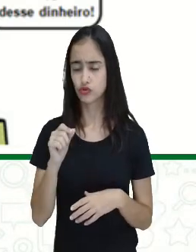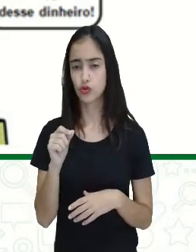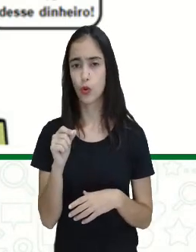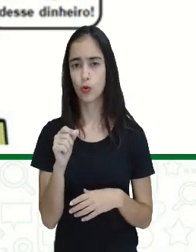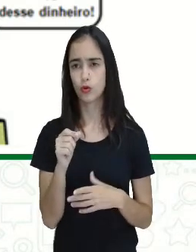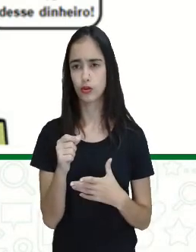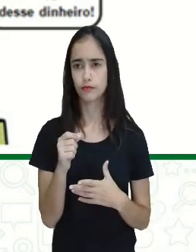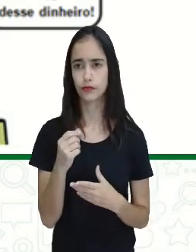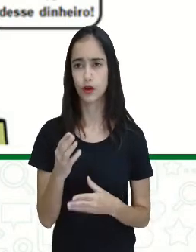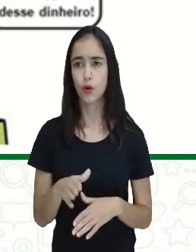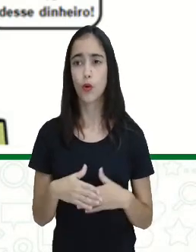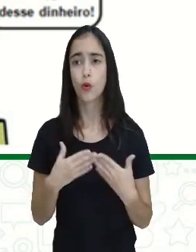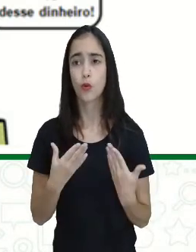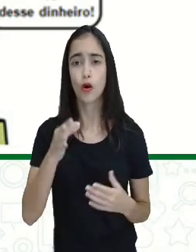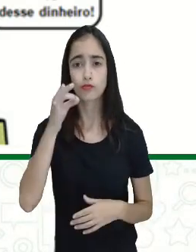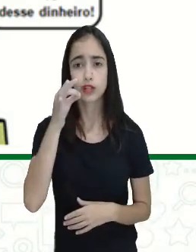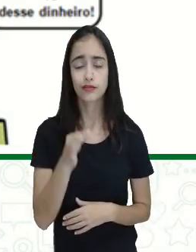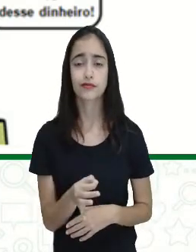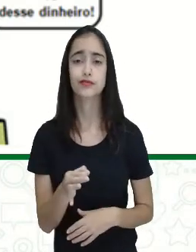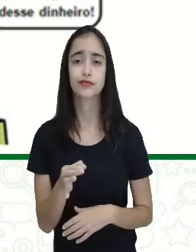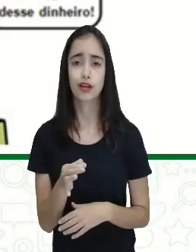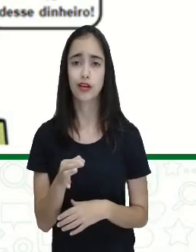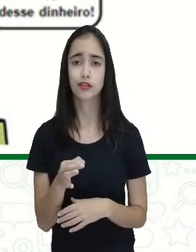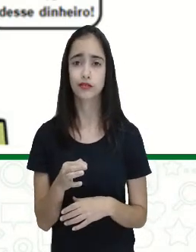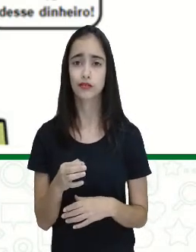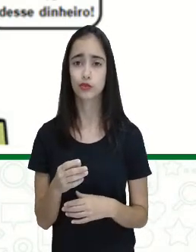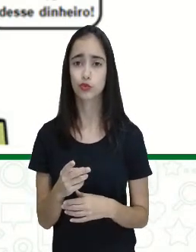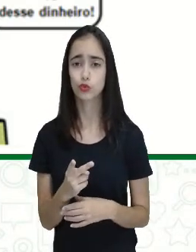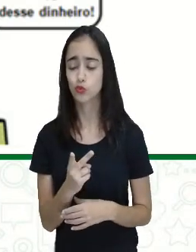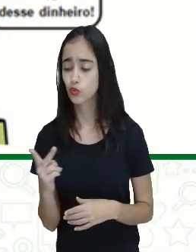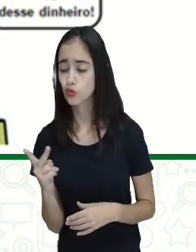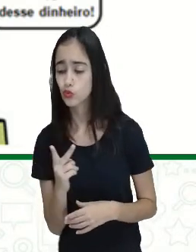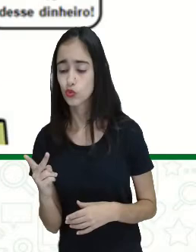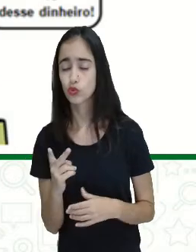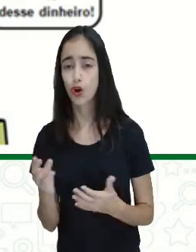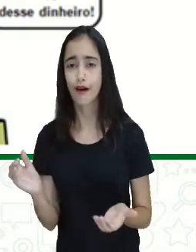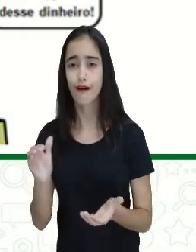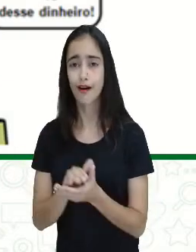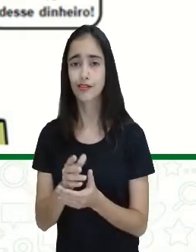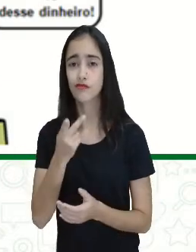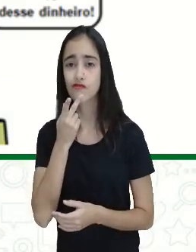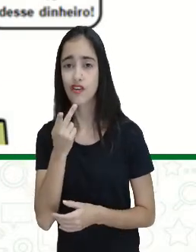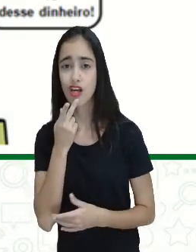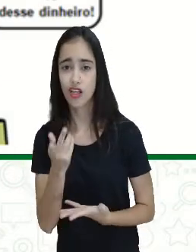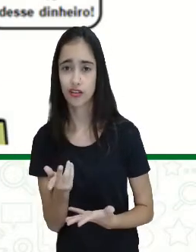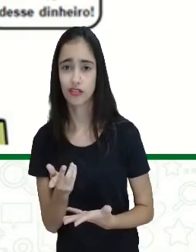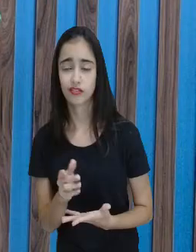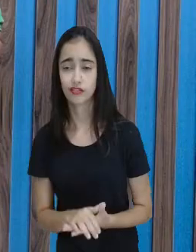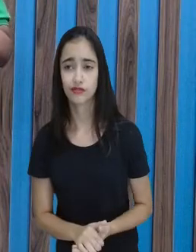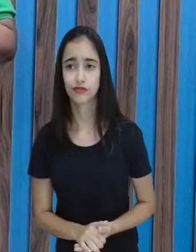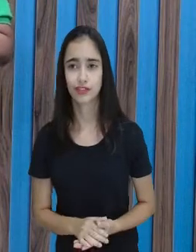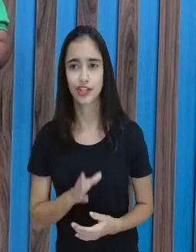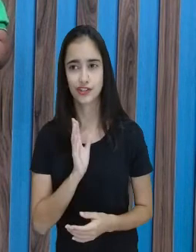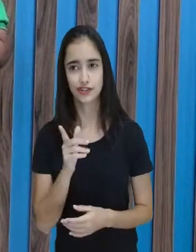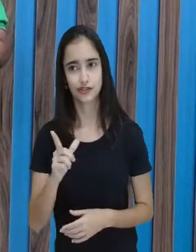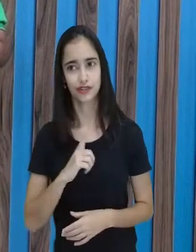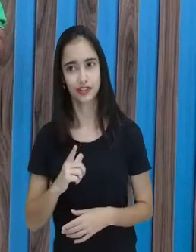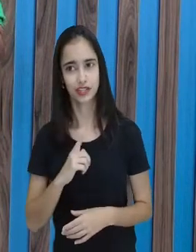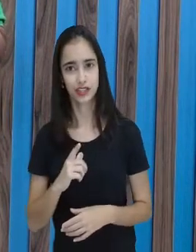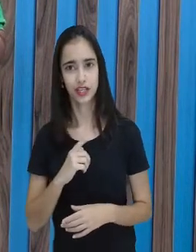conclui corretamente a discussão do casal. O casal está tendo aqui uma DR